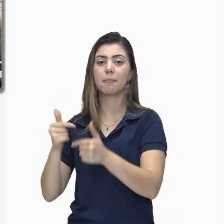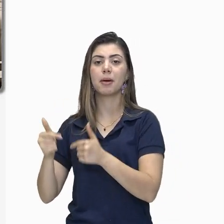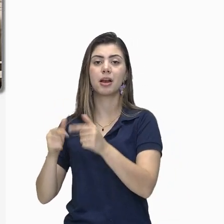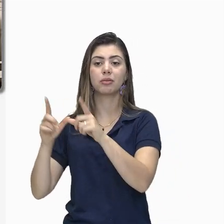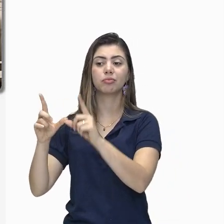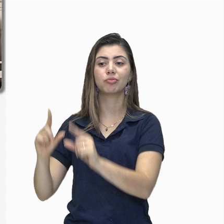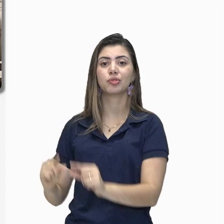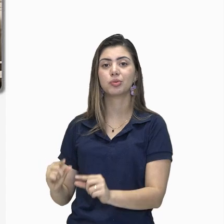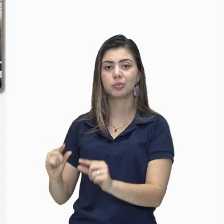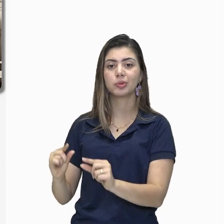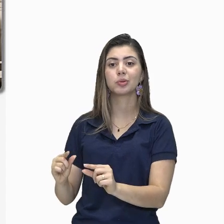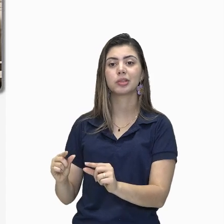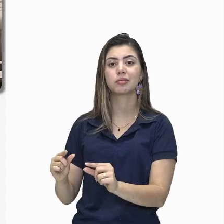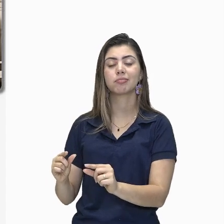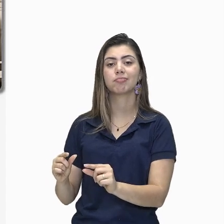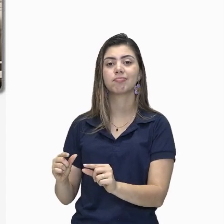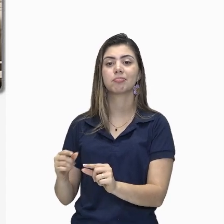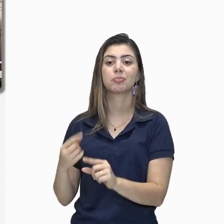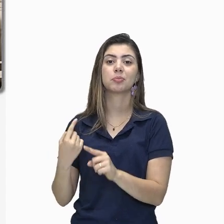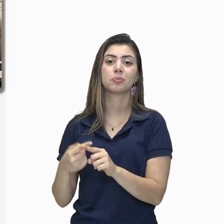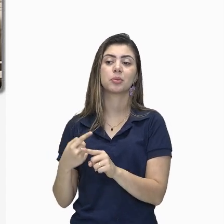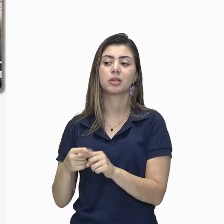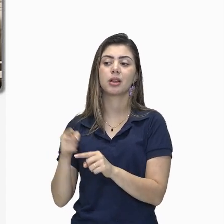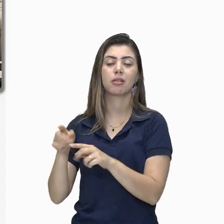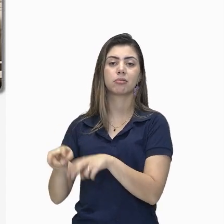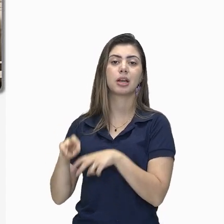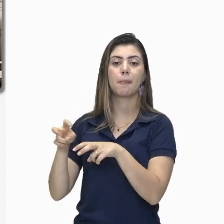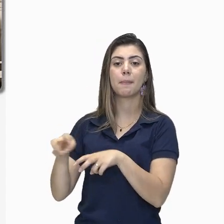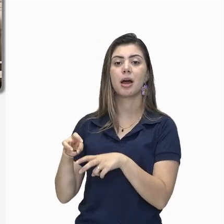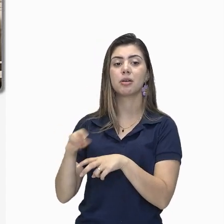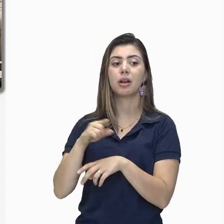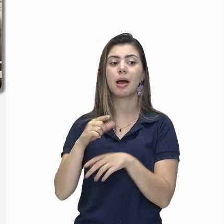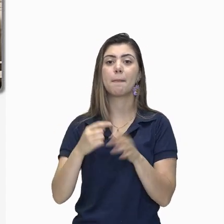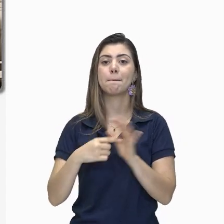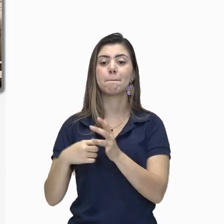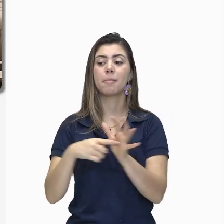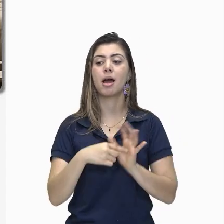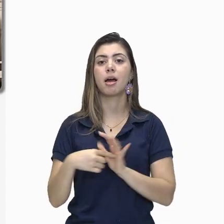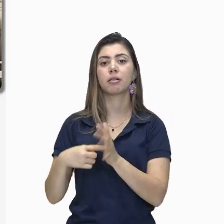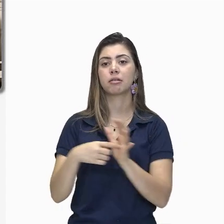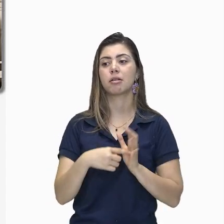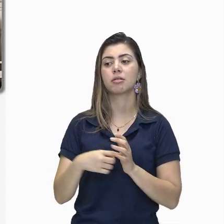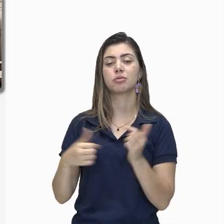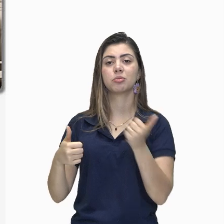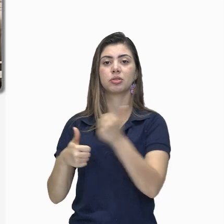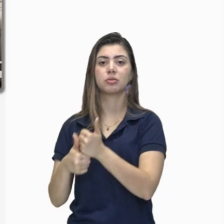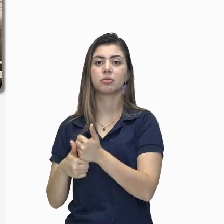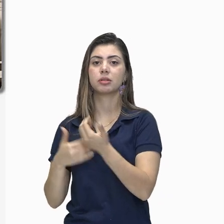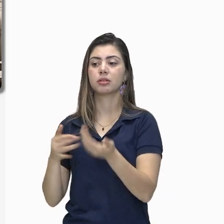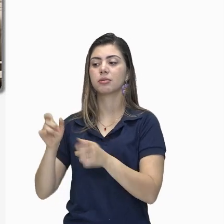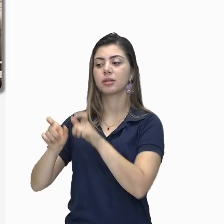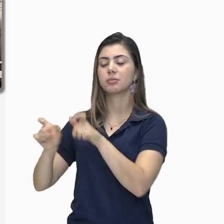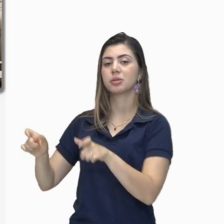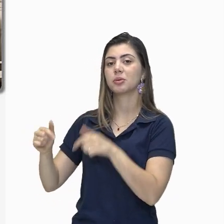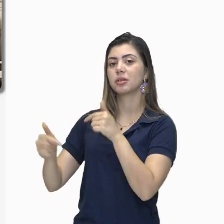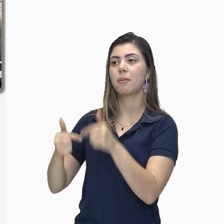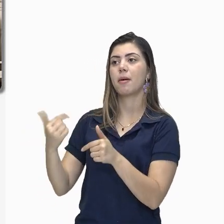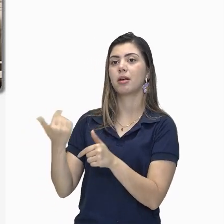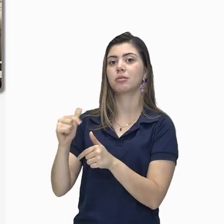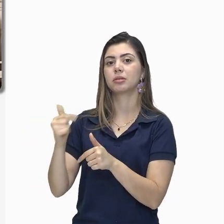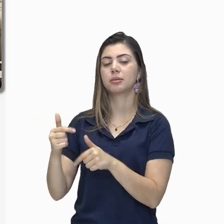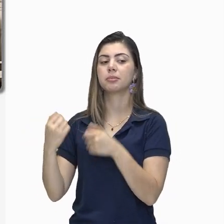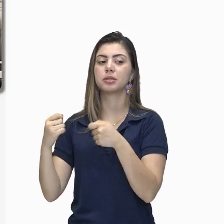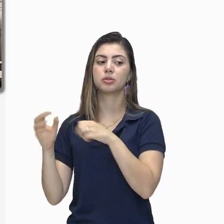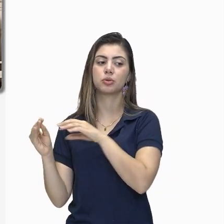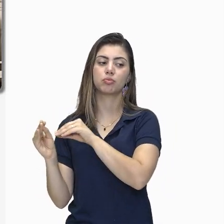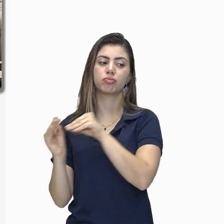da demanda por trabalhadores do campo, forçando, né, as pessoas a migrarem em